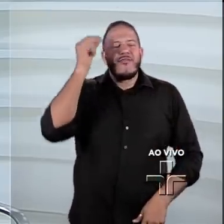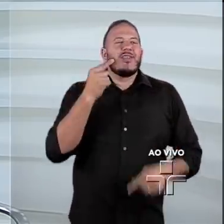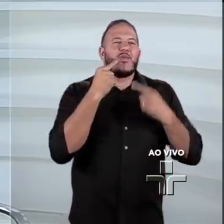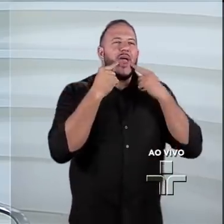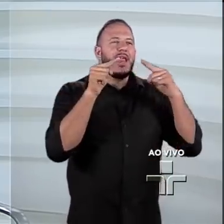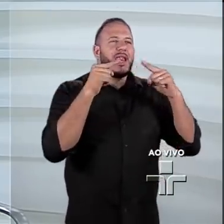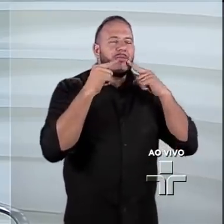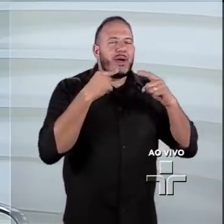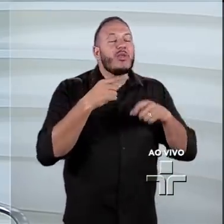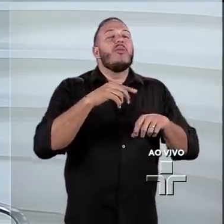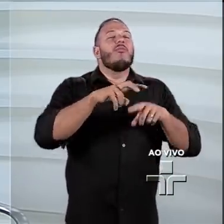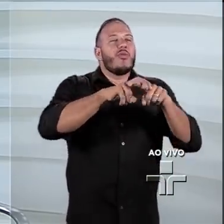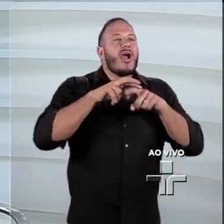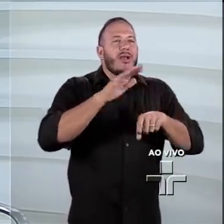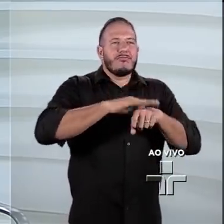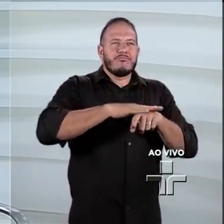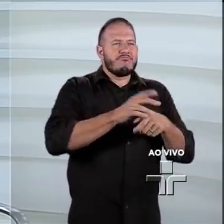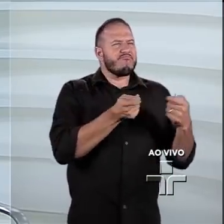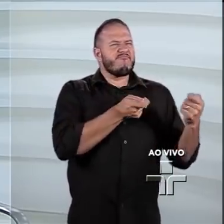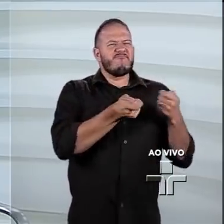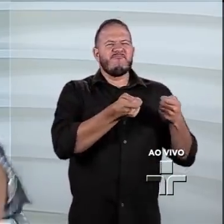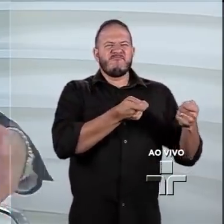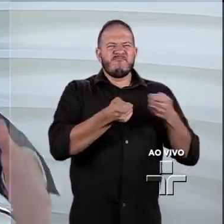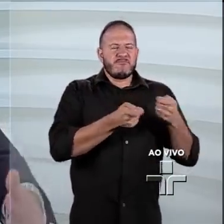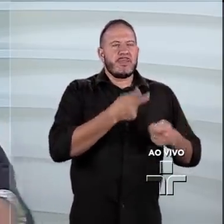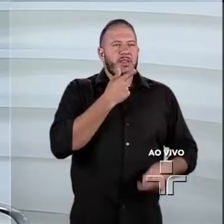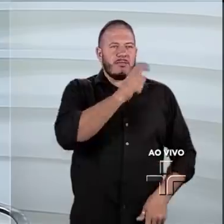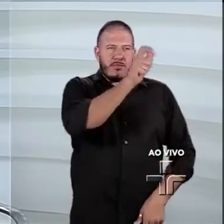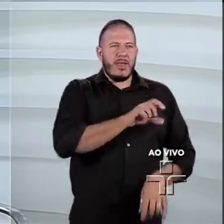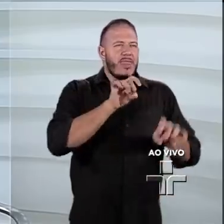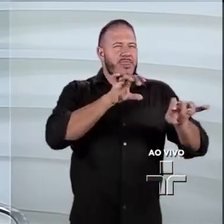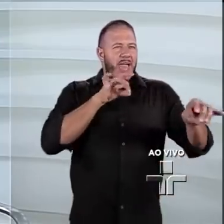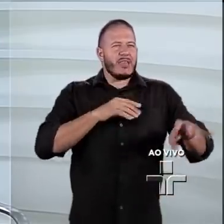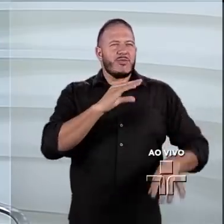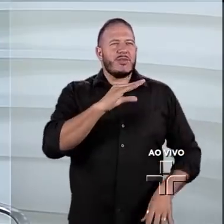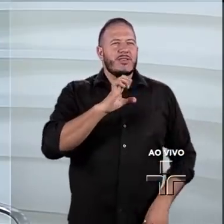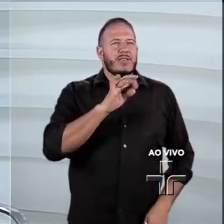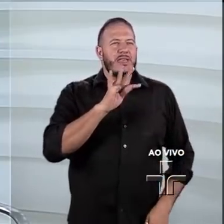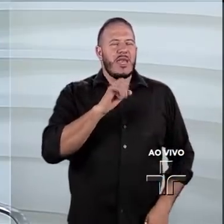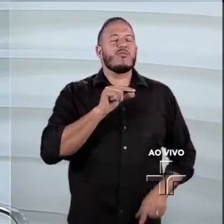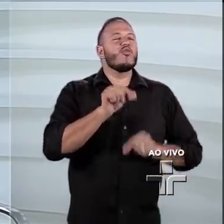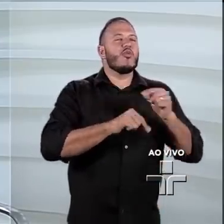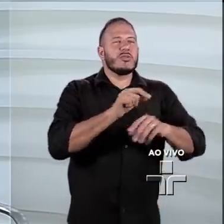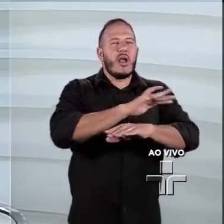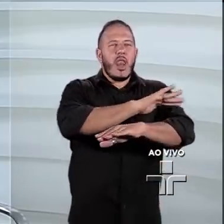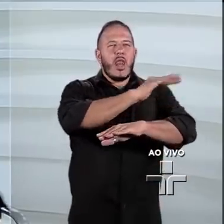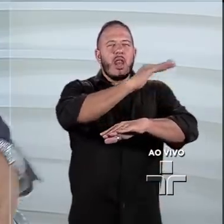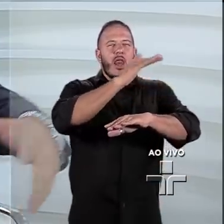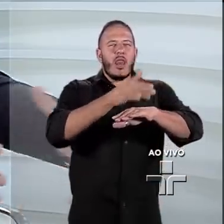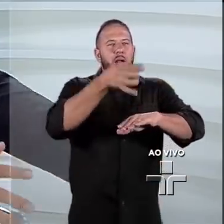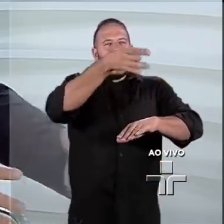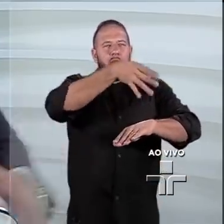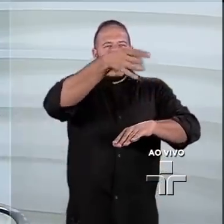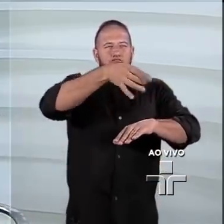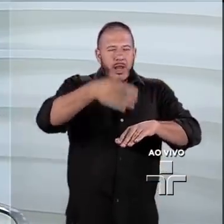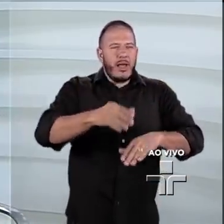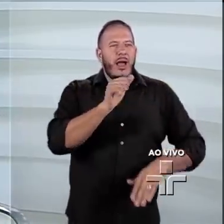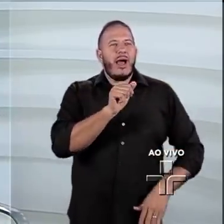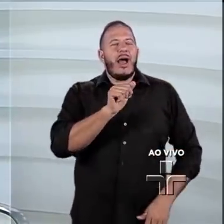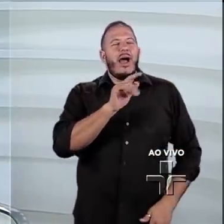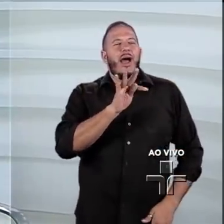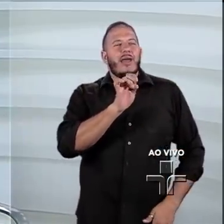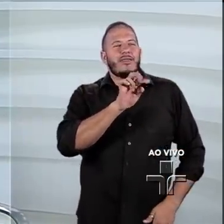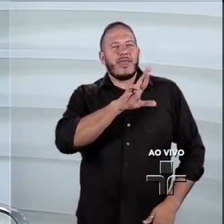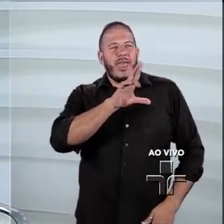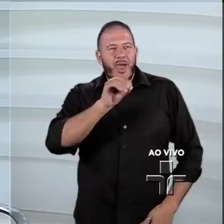do controle que o técnico da CETESB fazia em relação ao seu aterro sanitário. Em todo momento eram outras